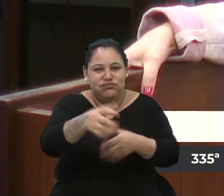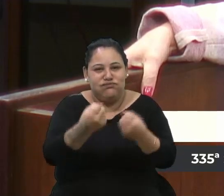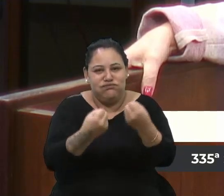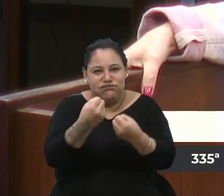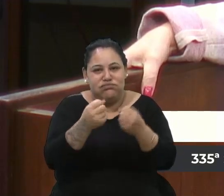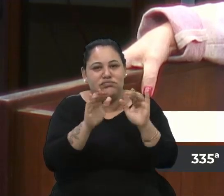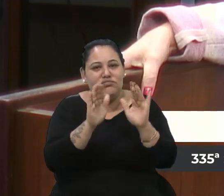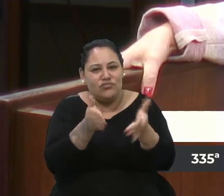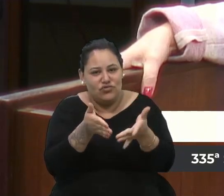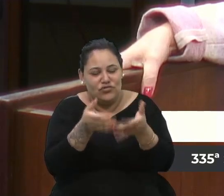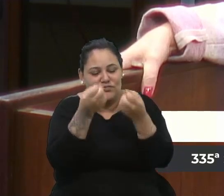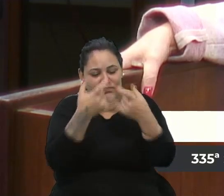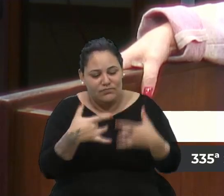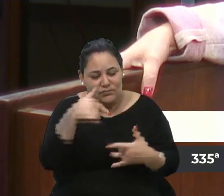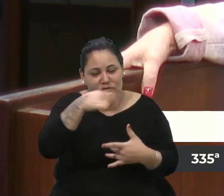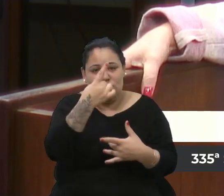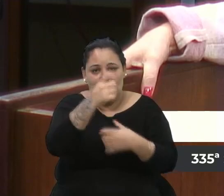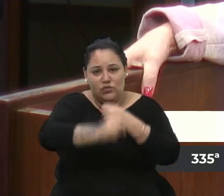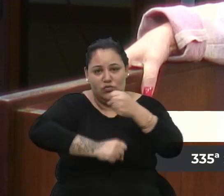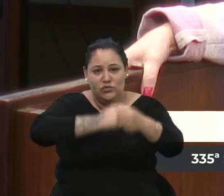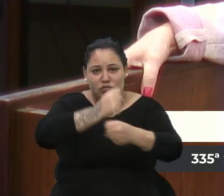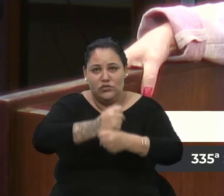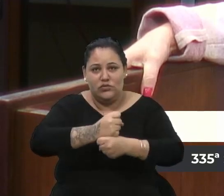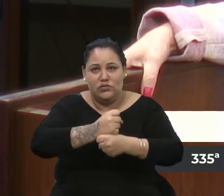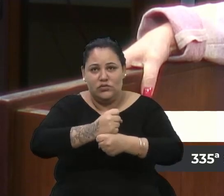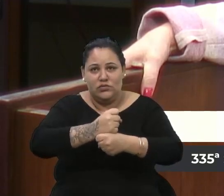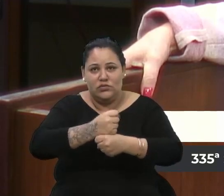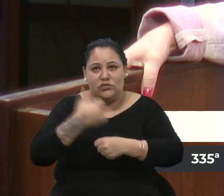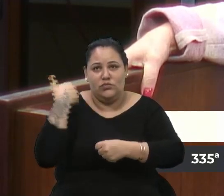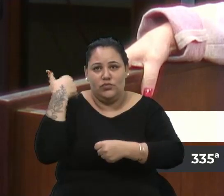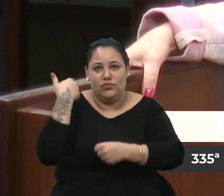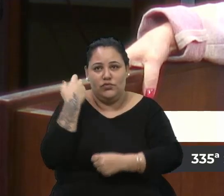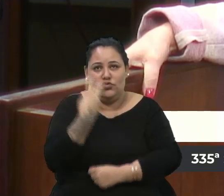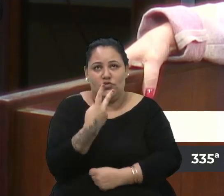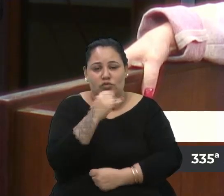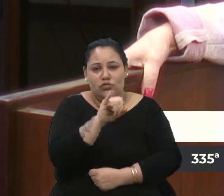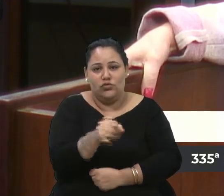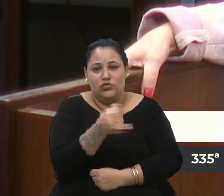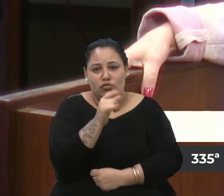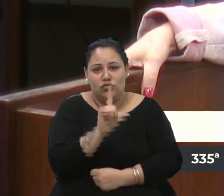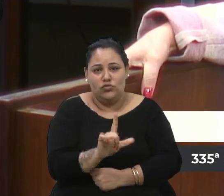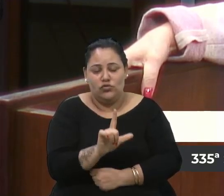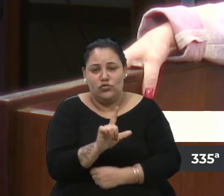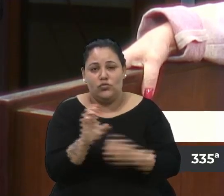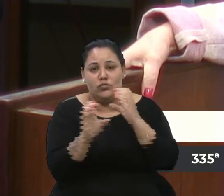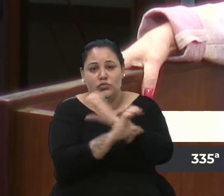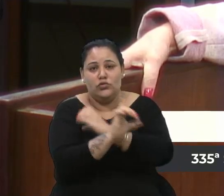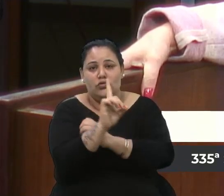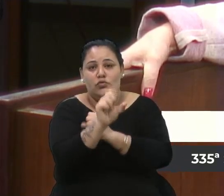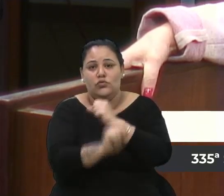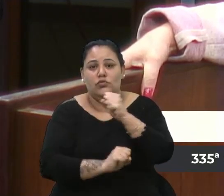que há um ano aniversariou, no dia 2 de julho, né?